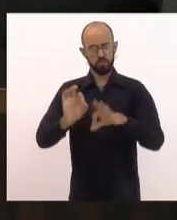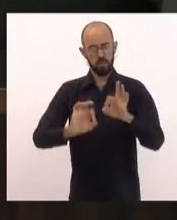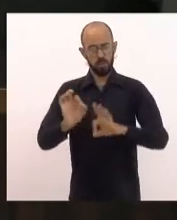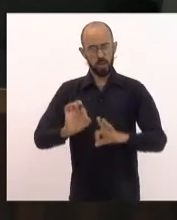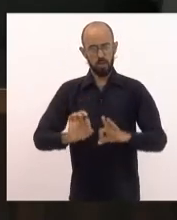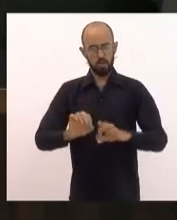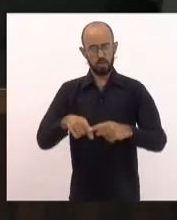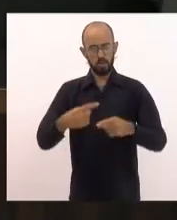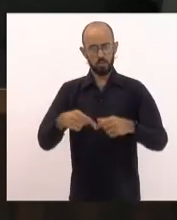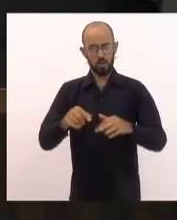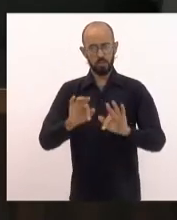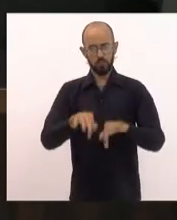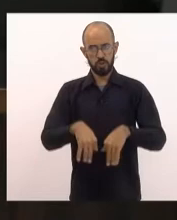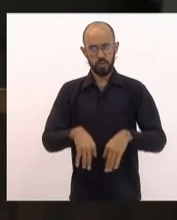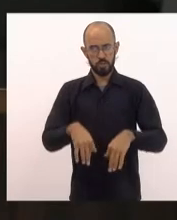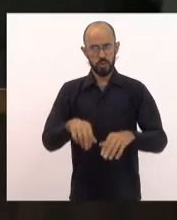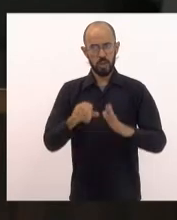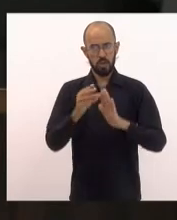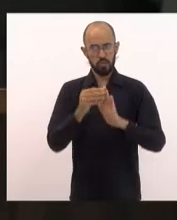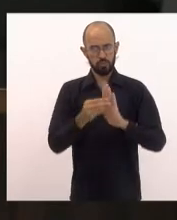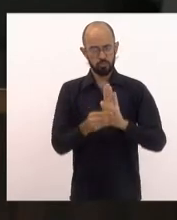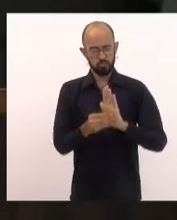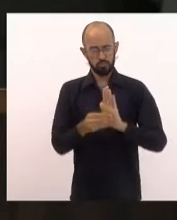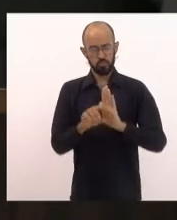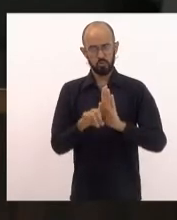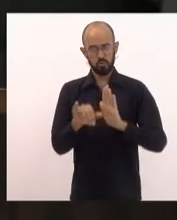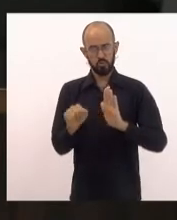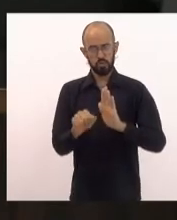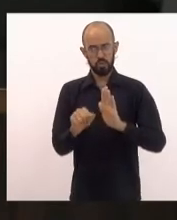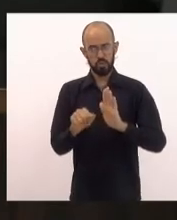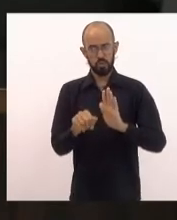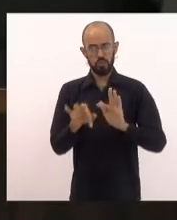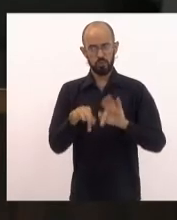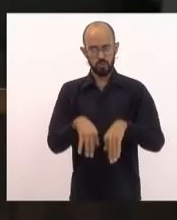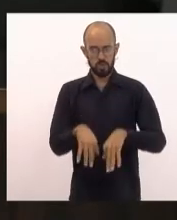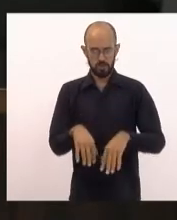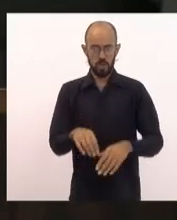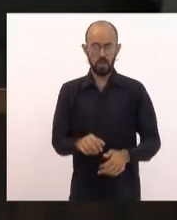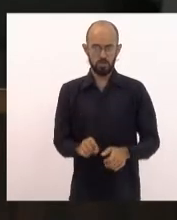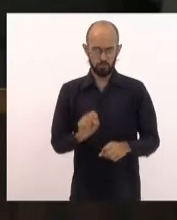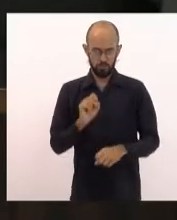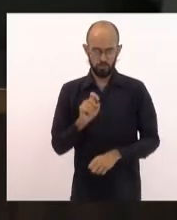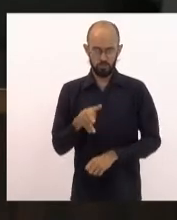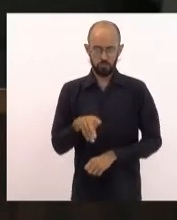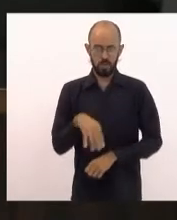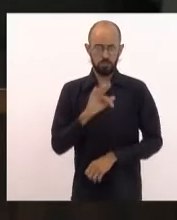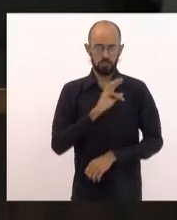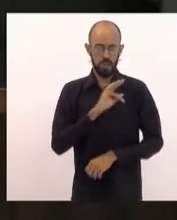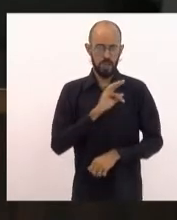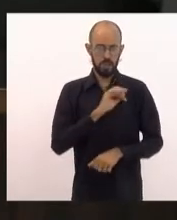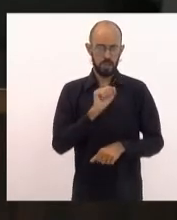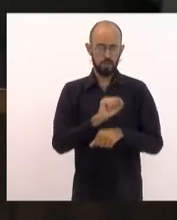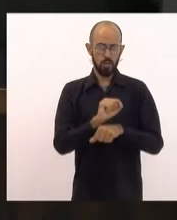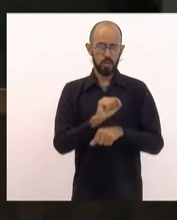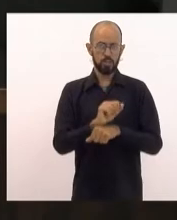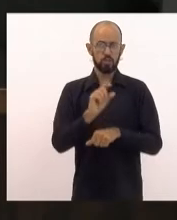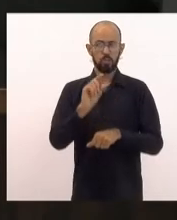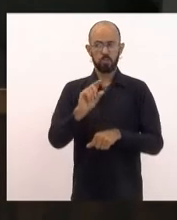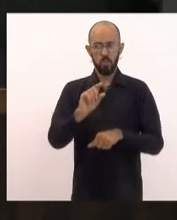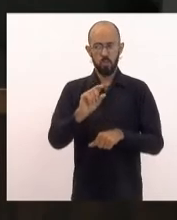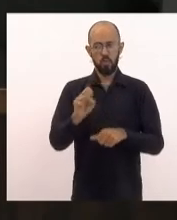depois encerrar a ordem do dia e passar para o expediente final. Então, já já, Marta, deixa eu passar a palavra para o